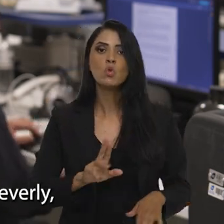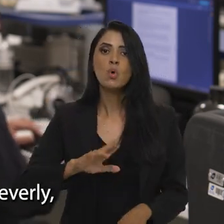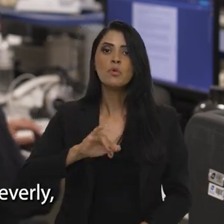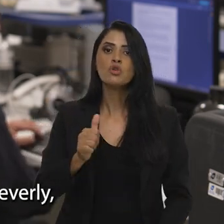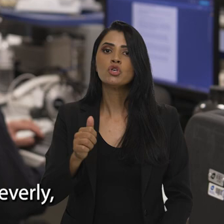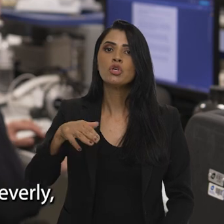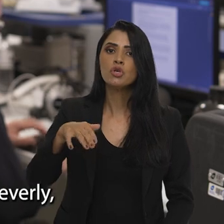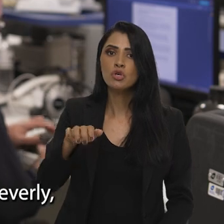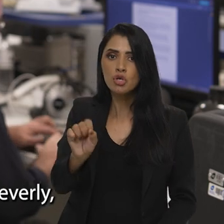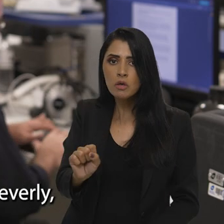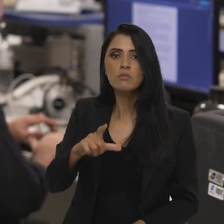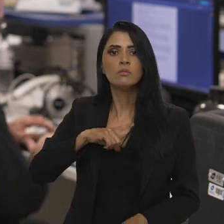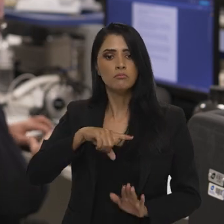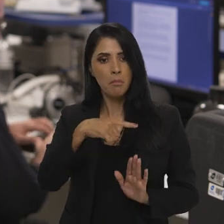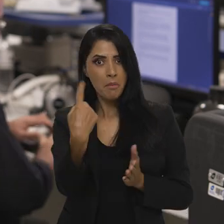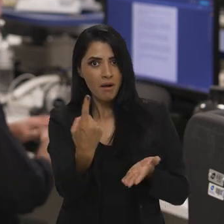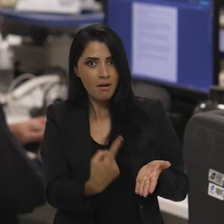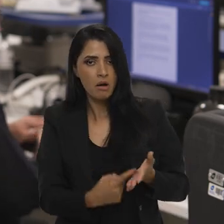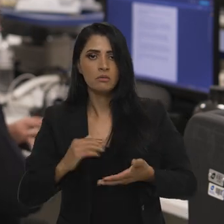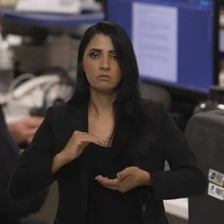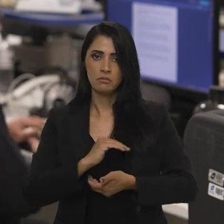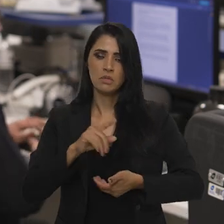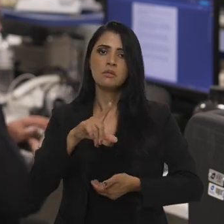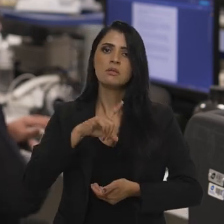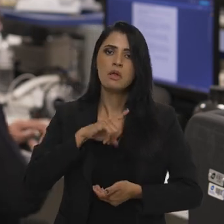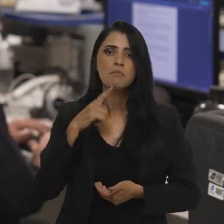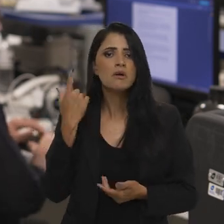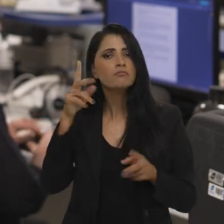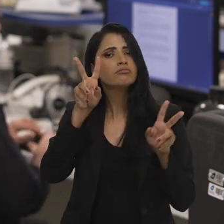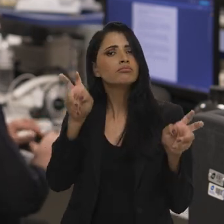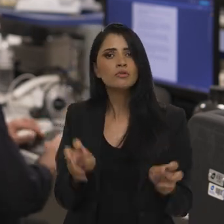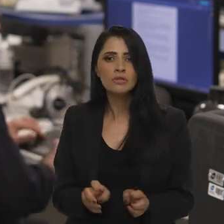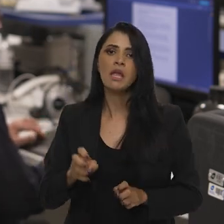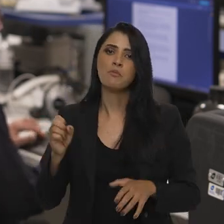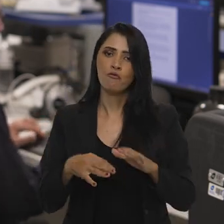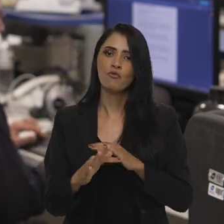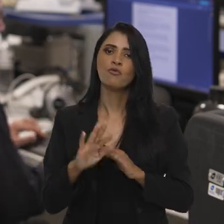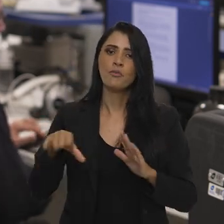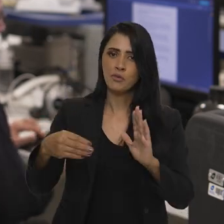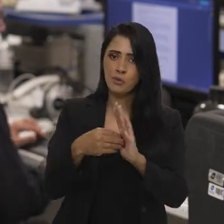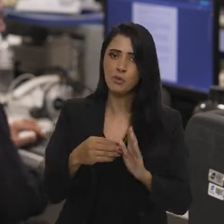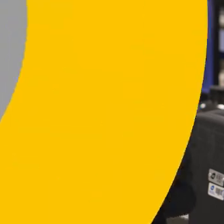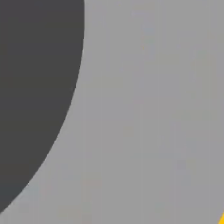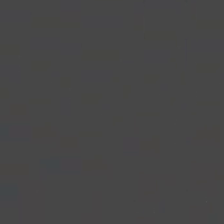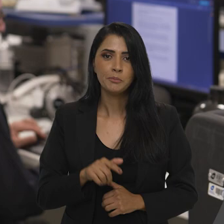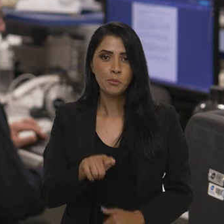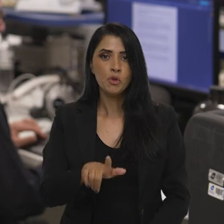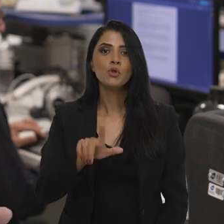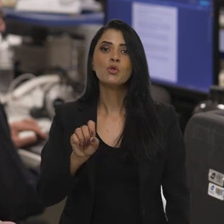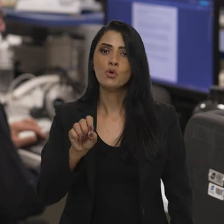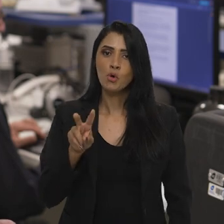Unido, James Cleverly, tem uma agenda no Palácio Itamaraty para falar sobre o Fundo Amazônia.